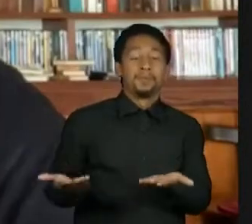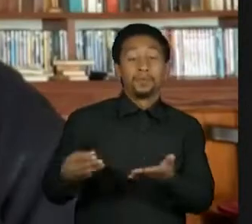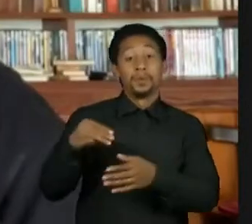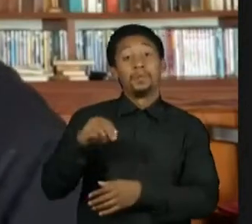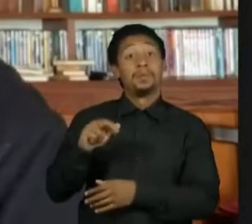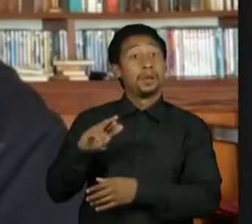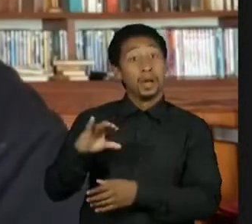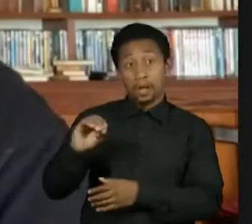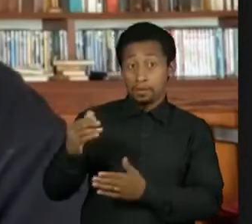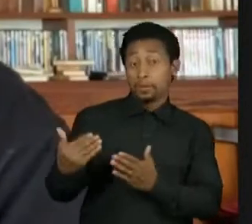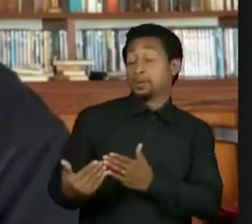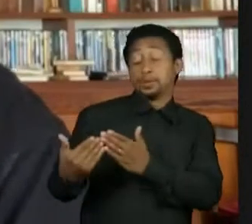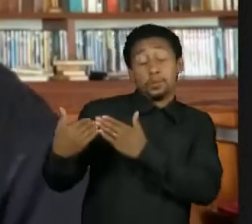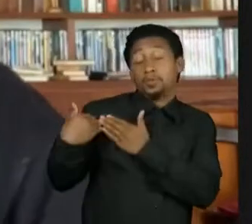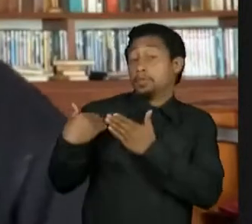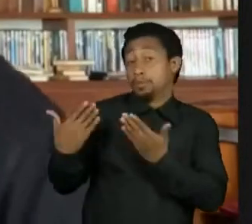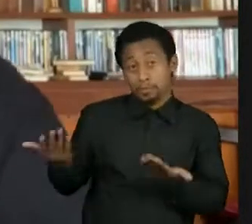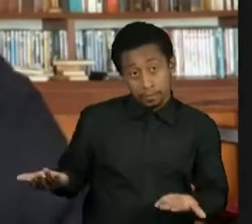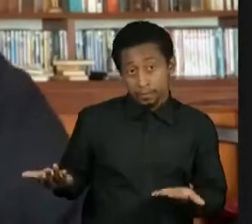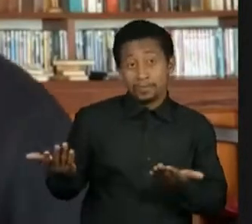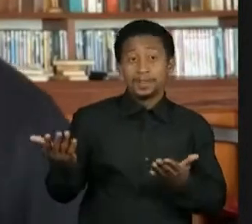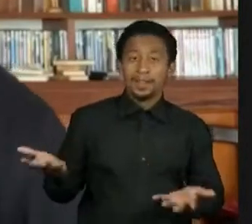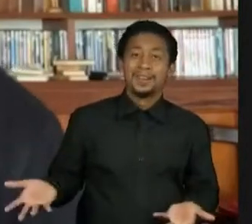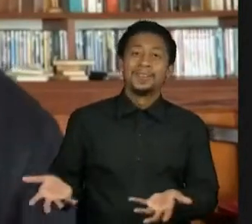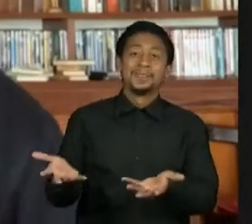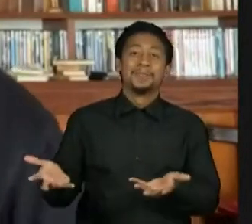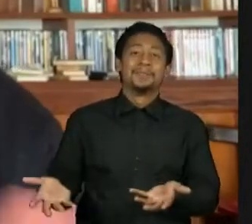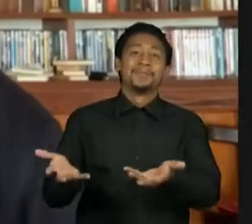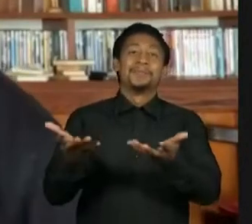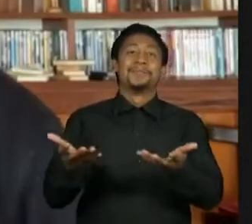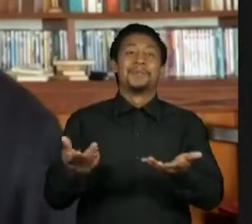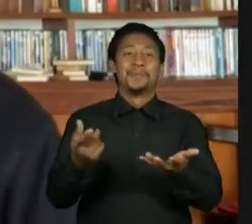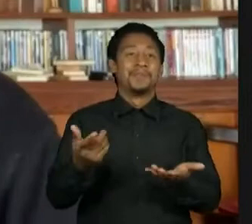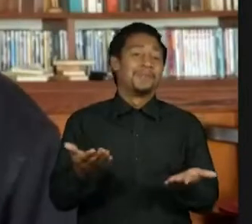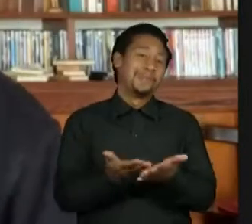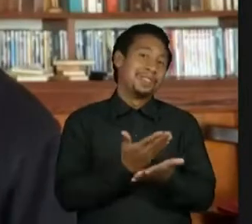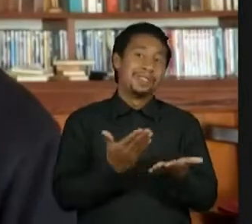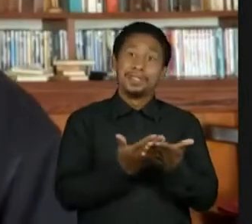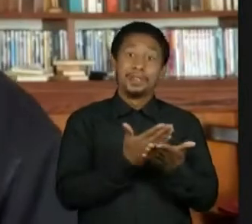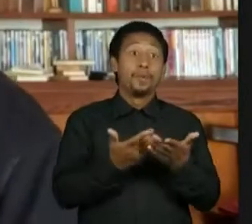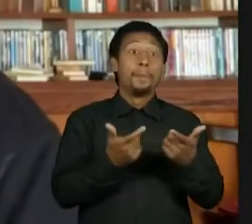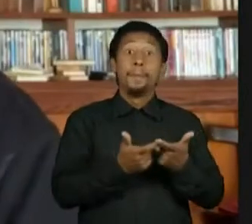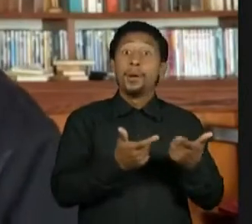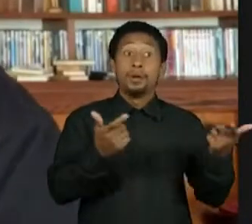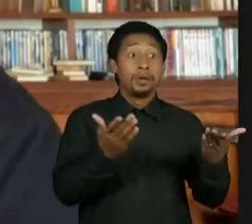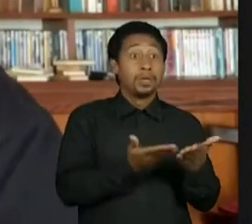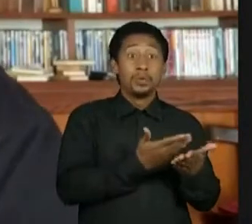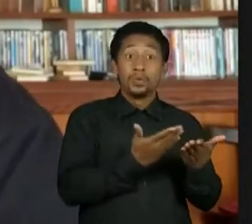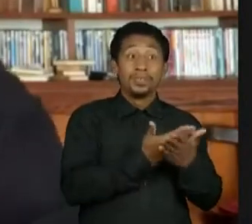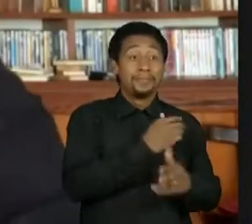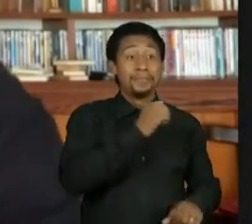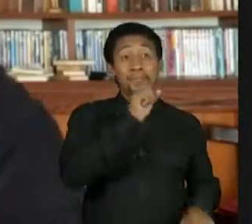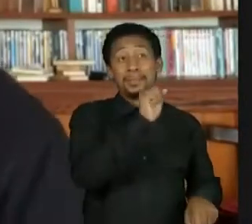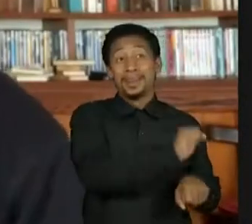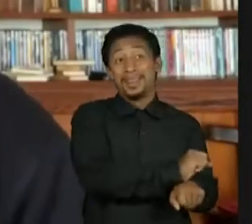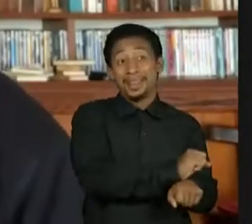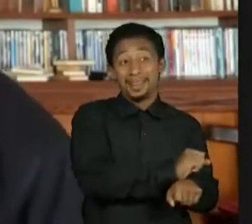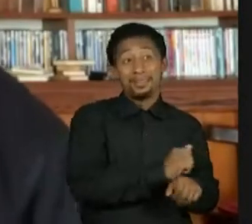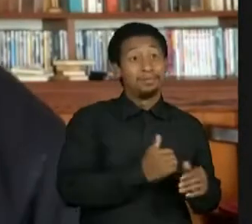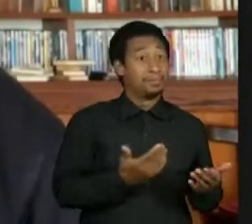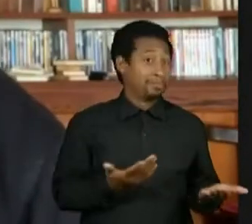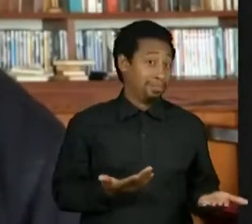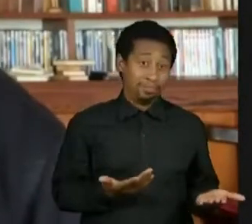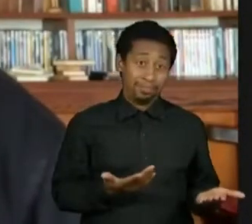Situação comprar, publicar as obras completas do Oswaldo, que estavam completamente paradas, né? Muitas delas nunca tinham saído da primeira edição, entre as quais Serafim e Ponte